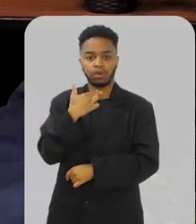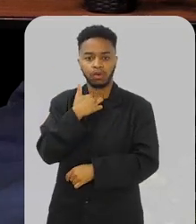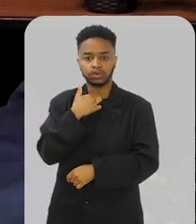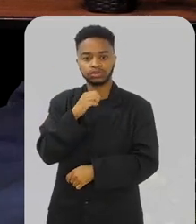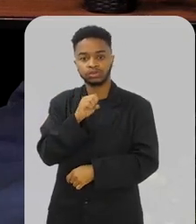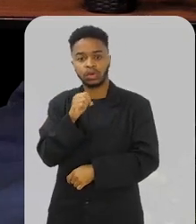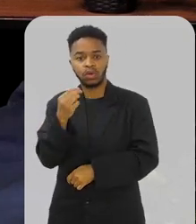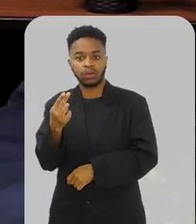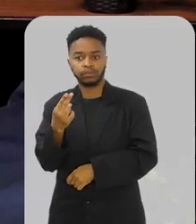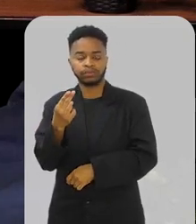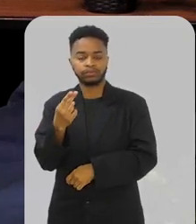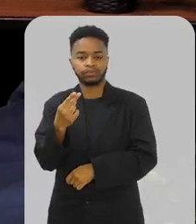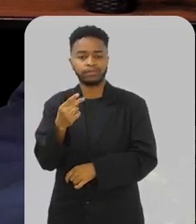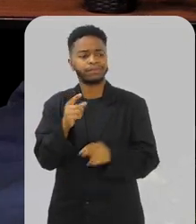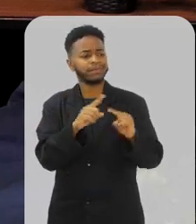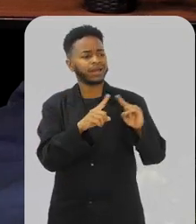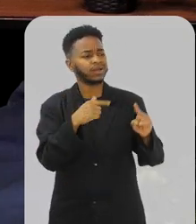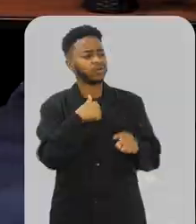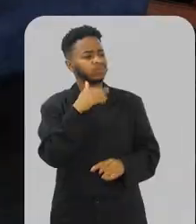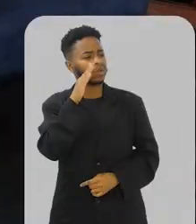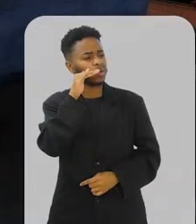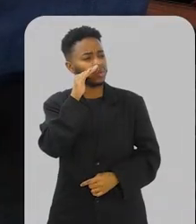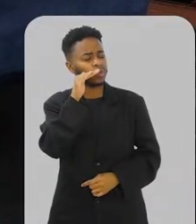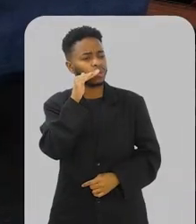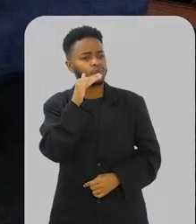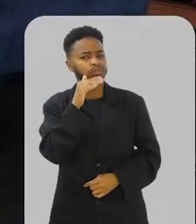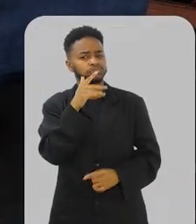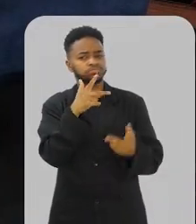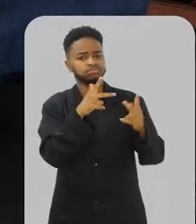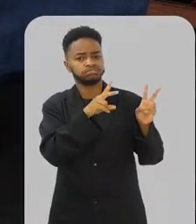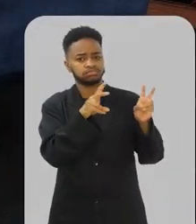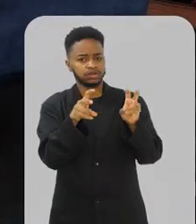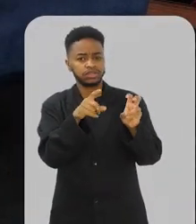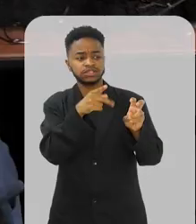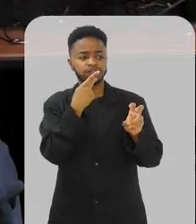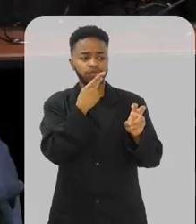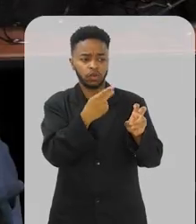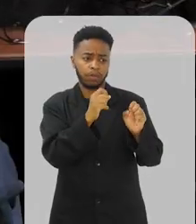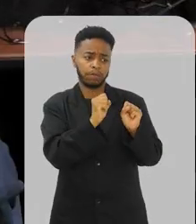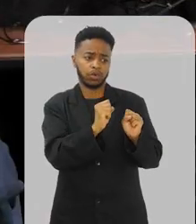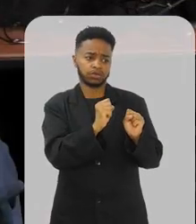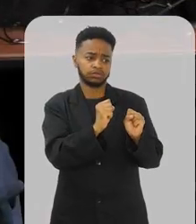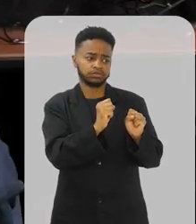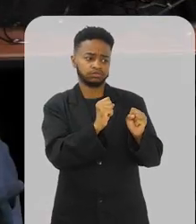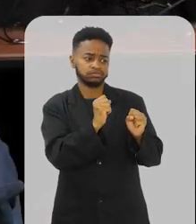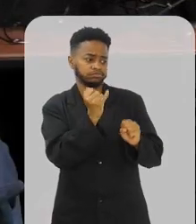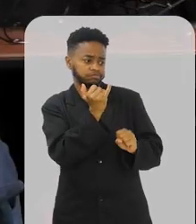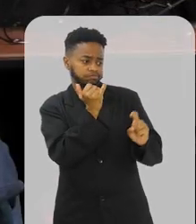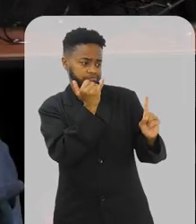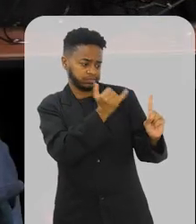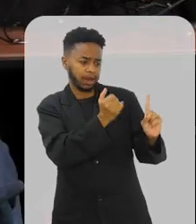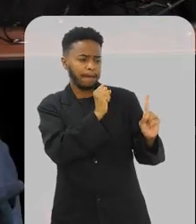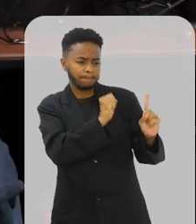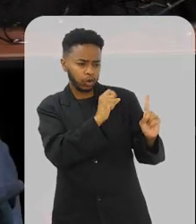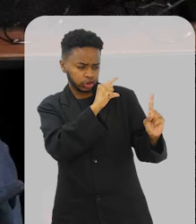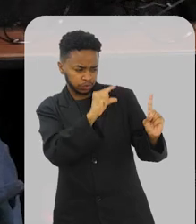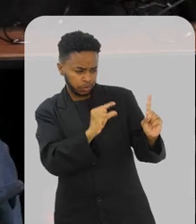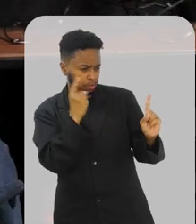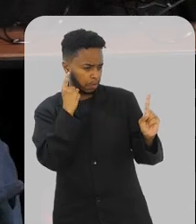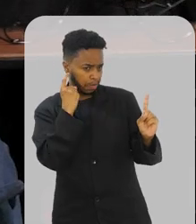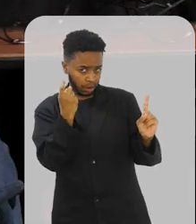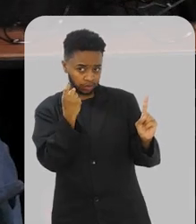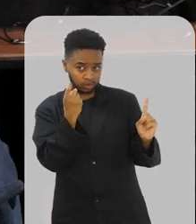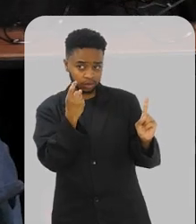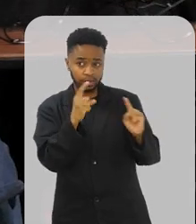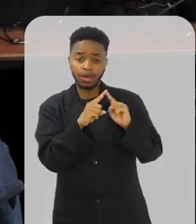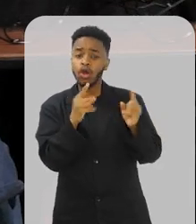chão. Não... Uma curiosidade. Você falou que ele pode chegar para você e dizer assim, baixo, a senhora pode baixar o